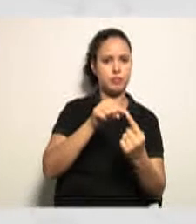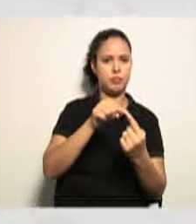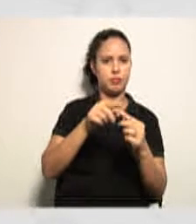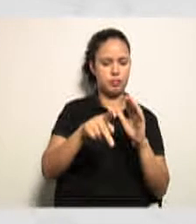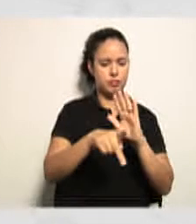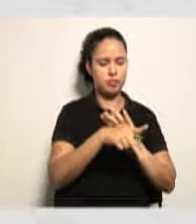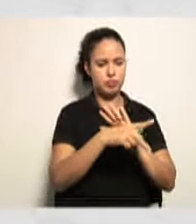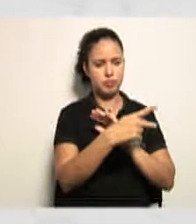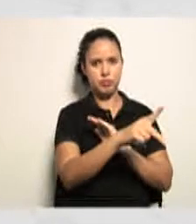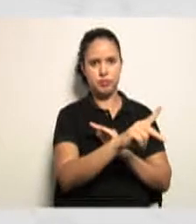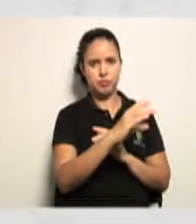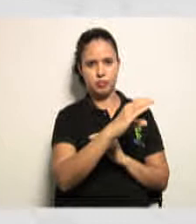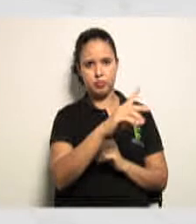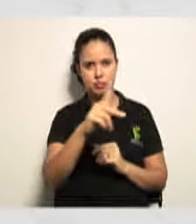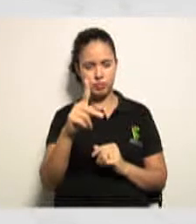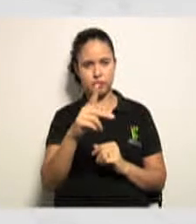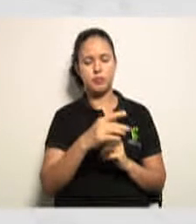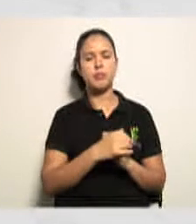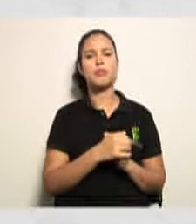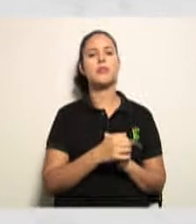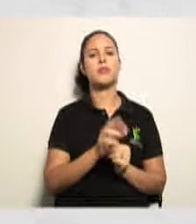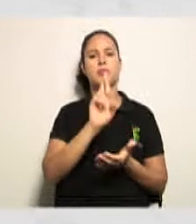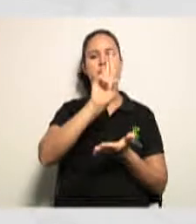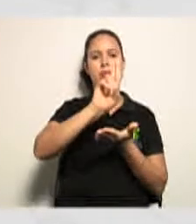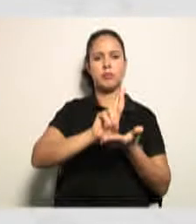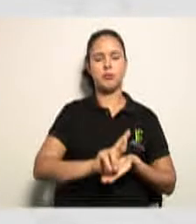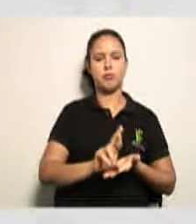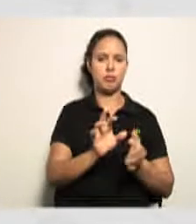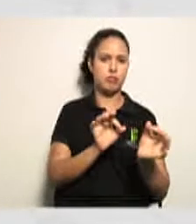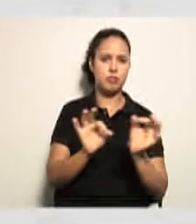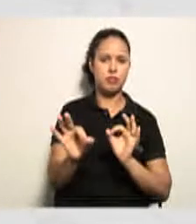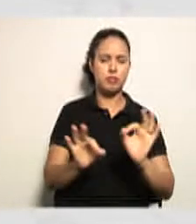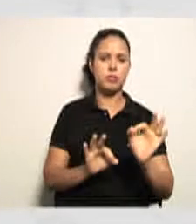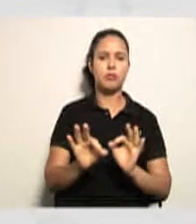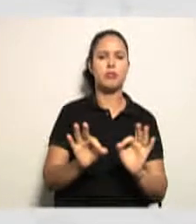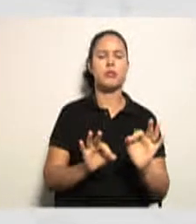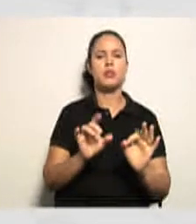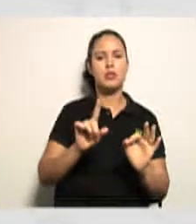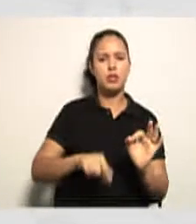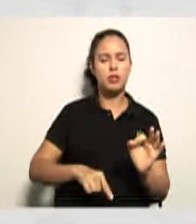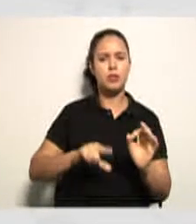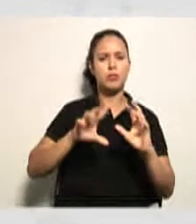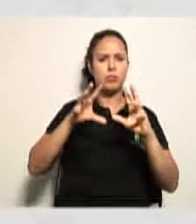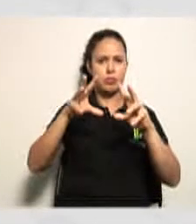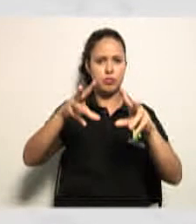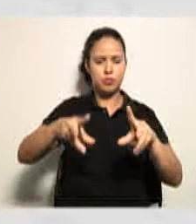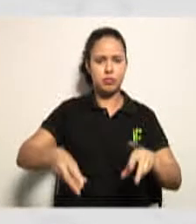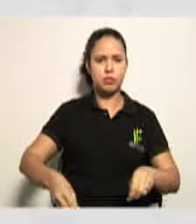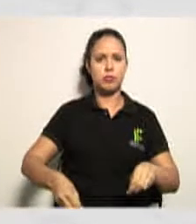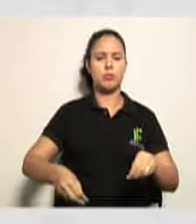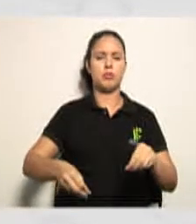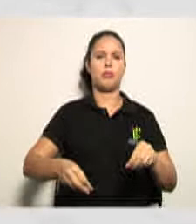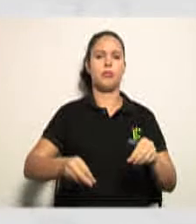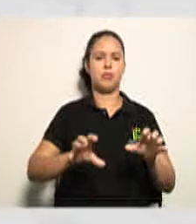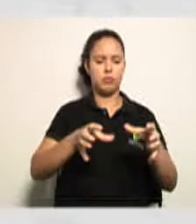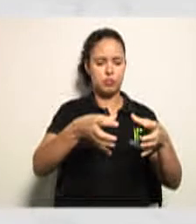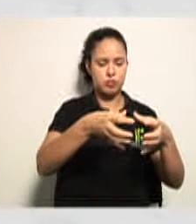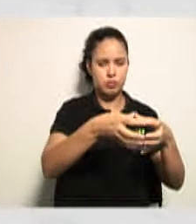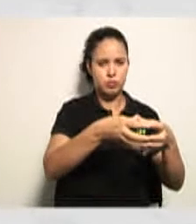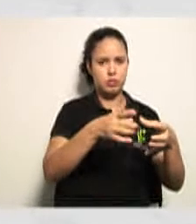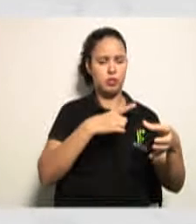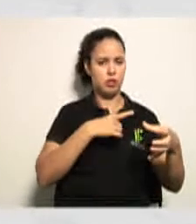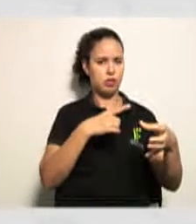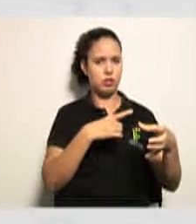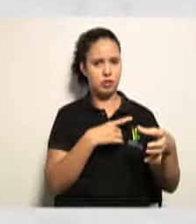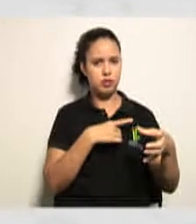cooperativa. Né? Então, esses recursos organizacionais são todos aqueles recursos que a organização possui